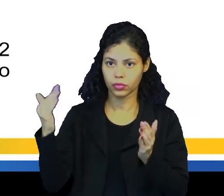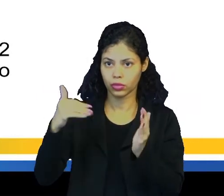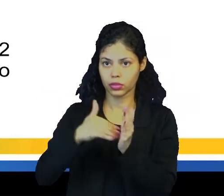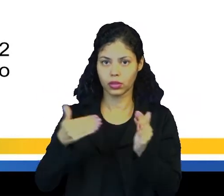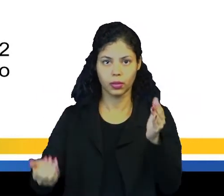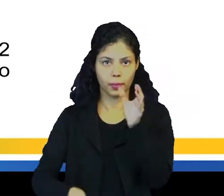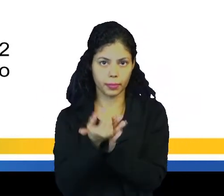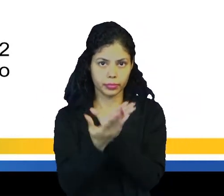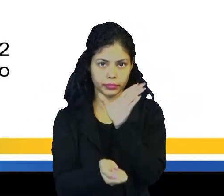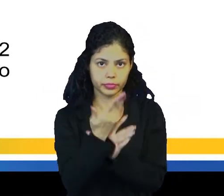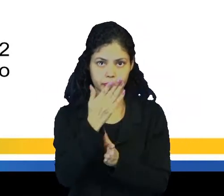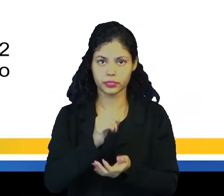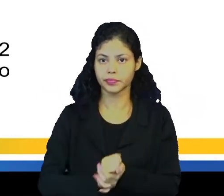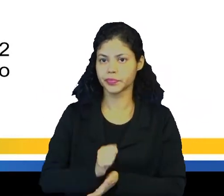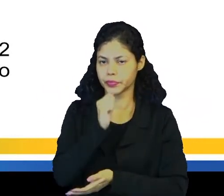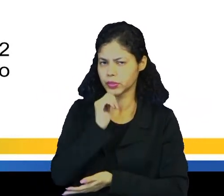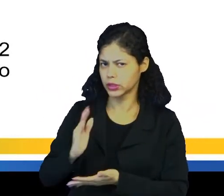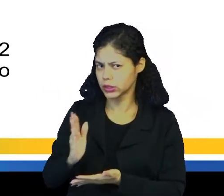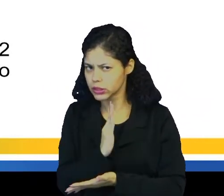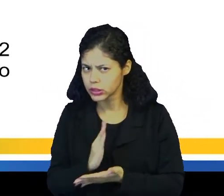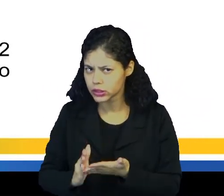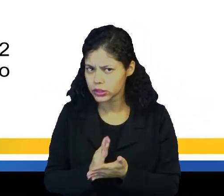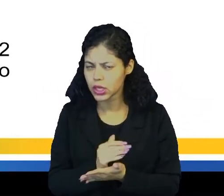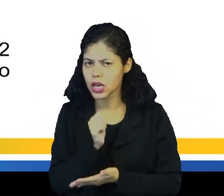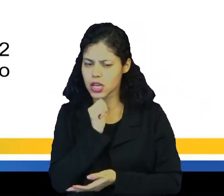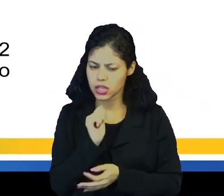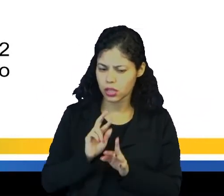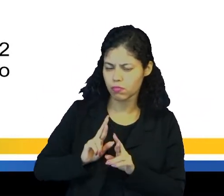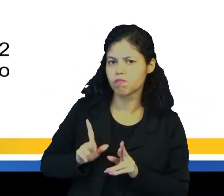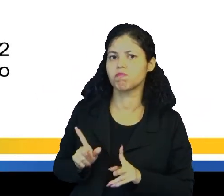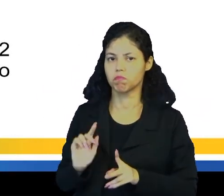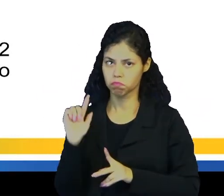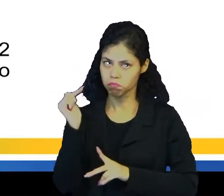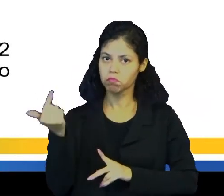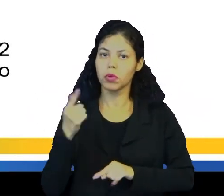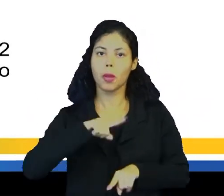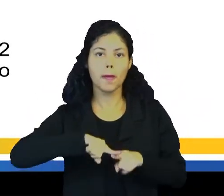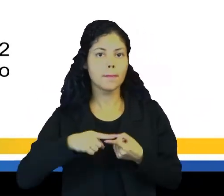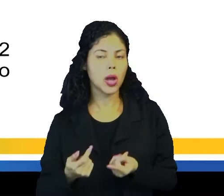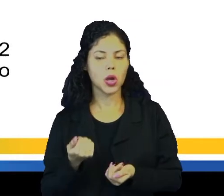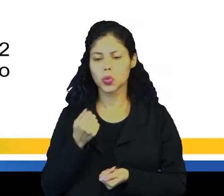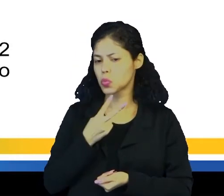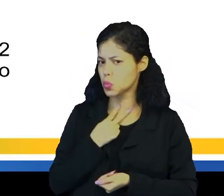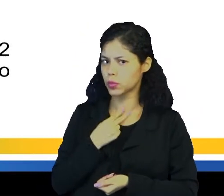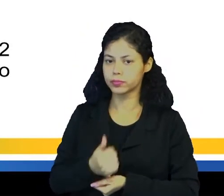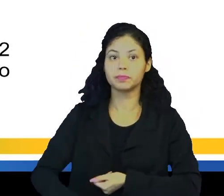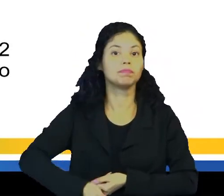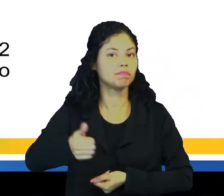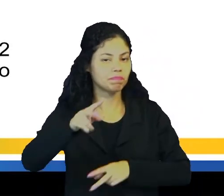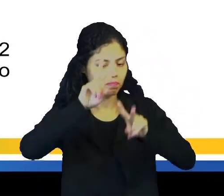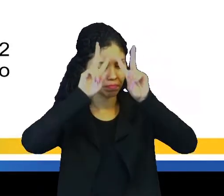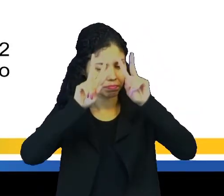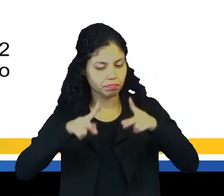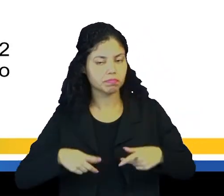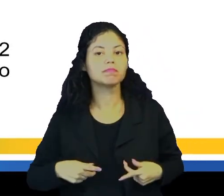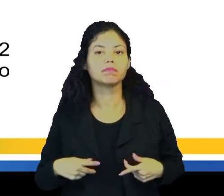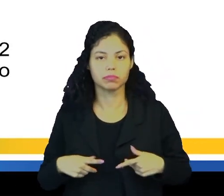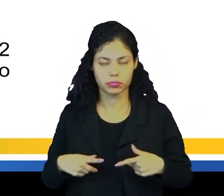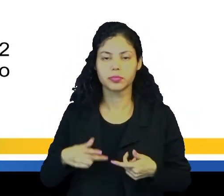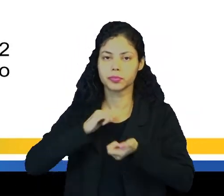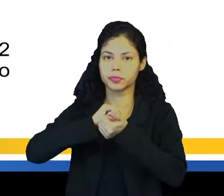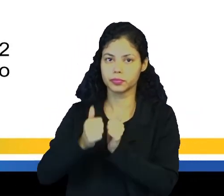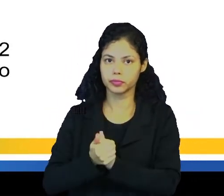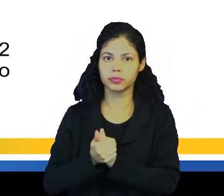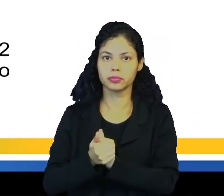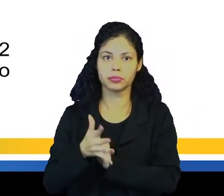da reprodução. Embora alguns sejam mais complexos que outros, não se pode afirmar, por exemplo, que o ser humano é mais